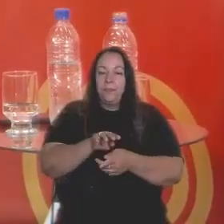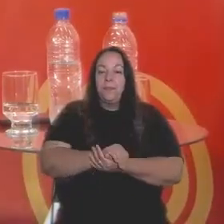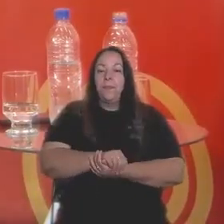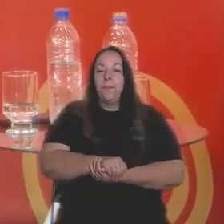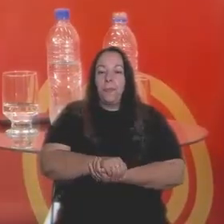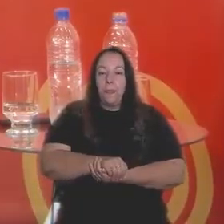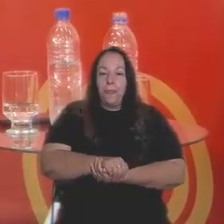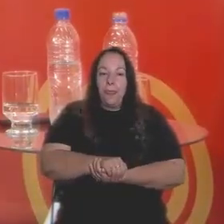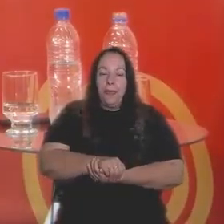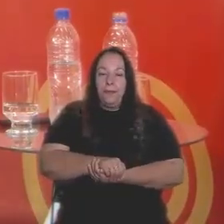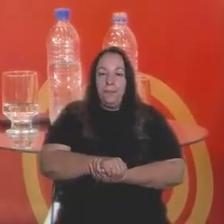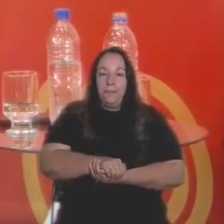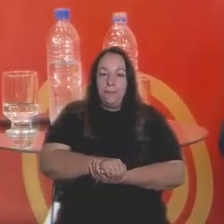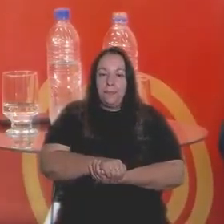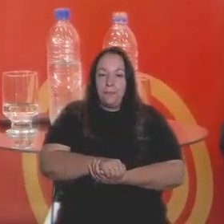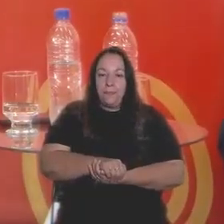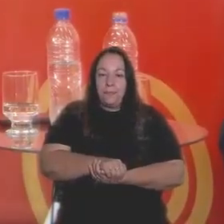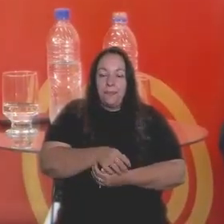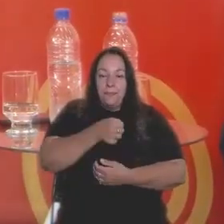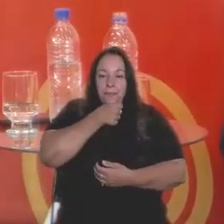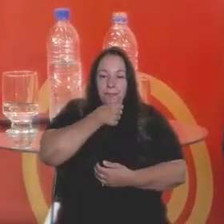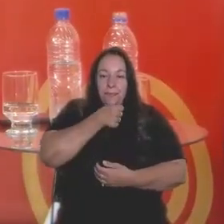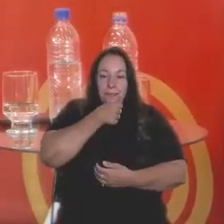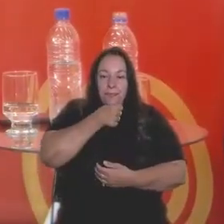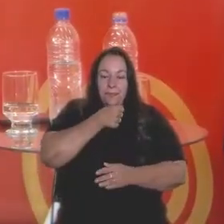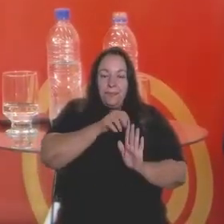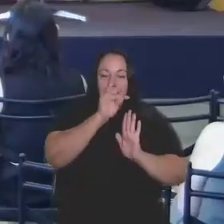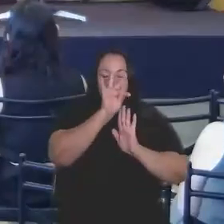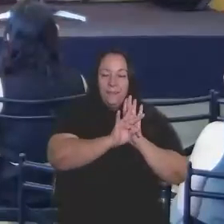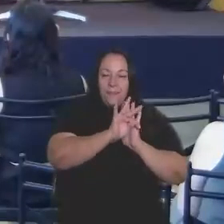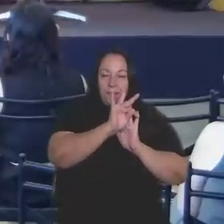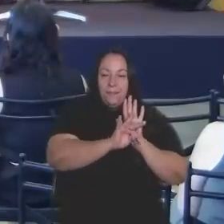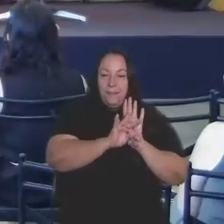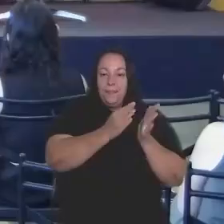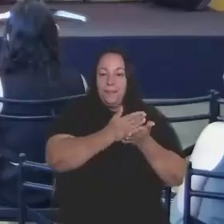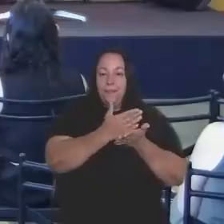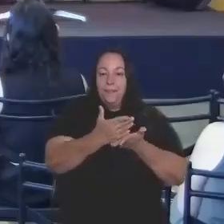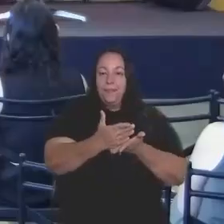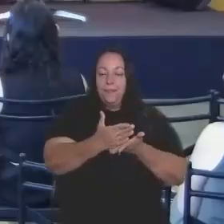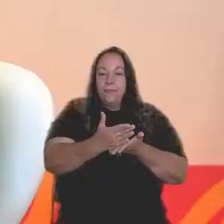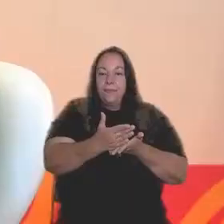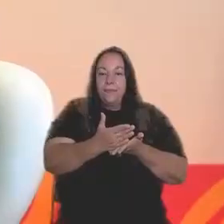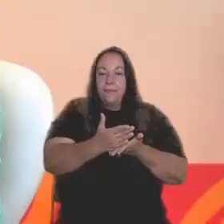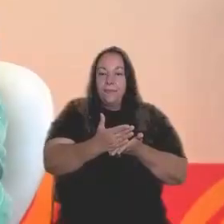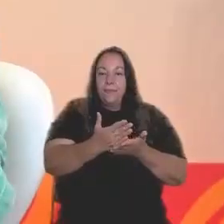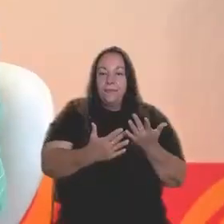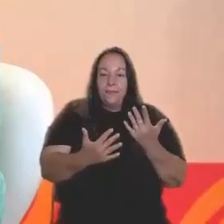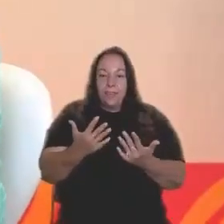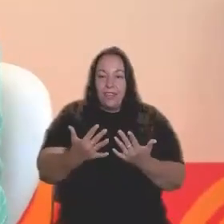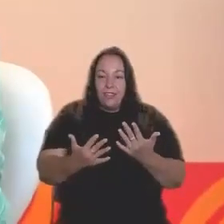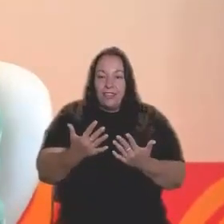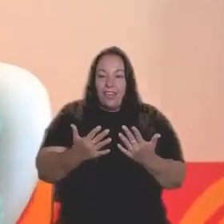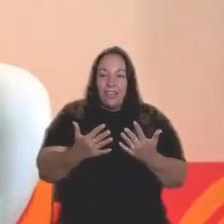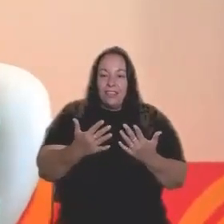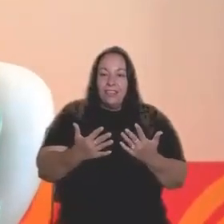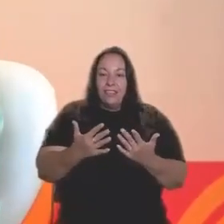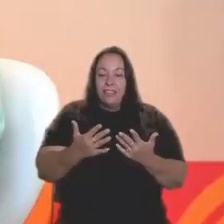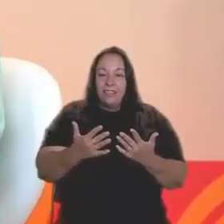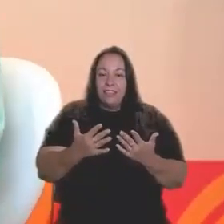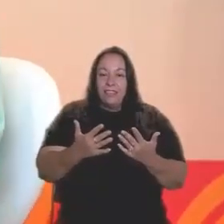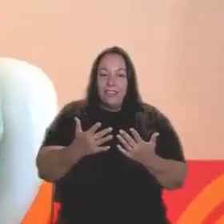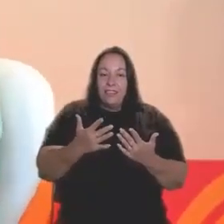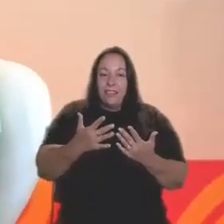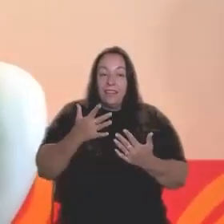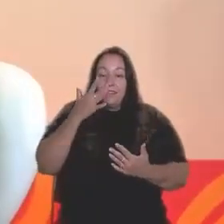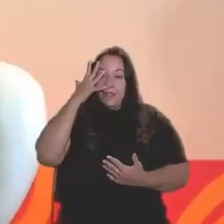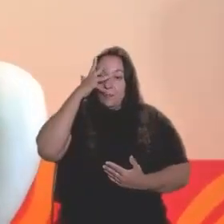César, e sua reportagem, você começou com um texto ali que já me chamou muita atenção. Falou, o jardim está bonito, está florido, mas cadê a